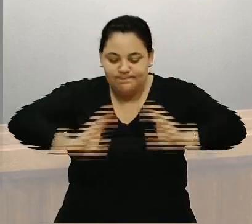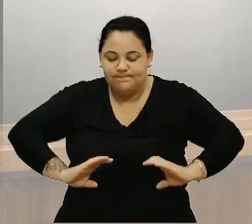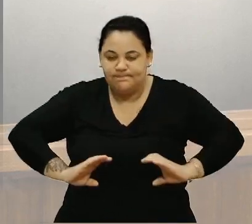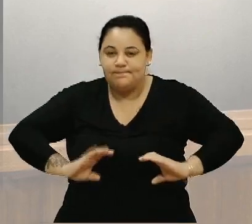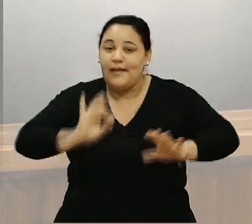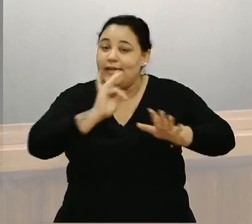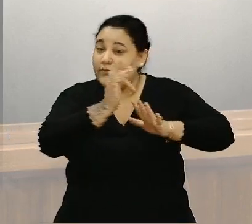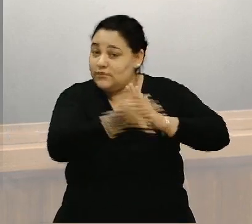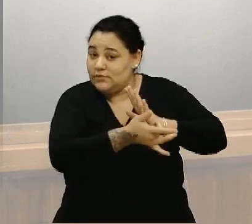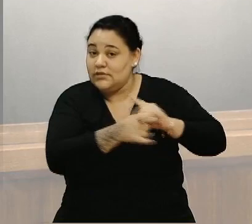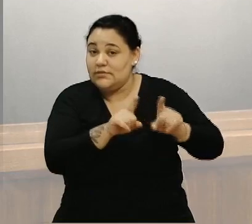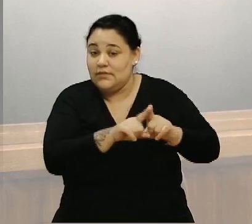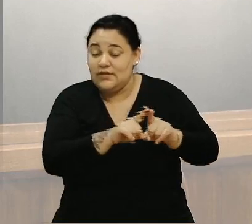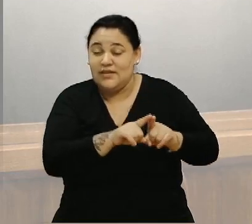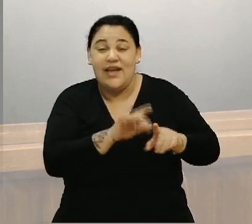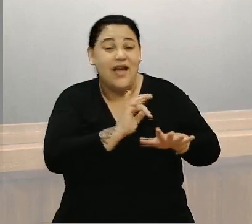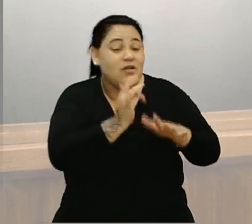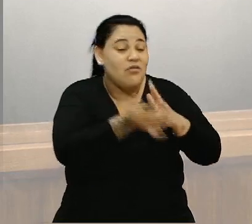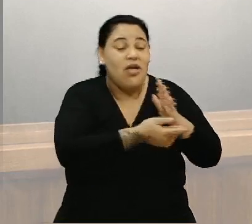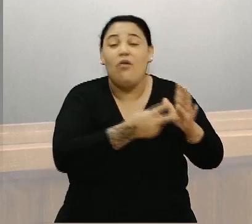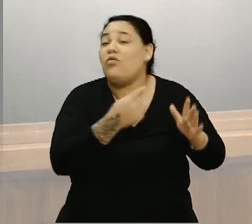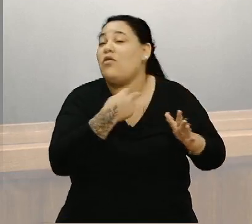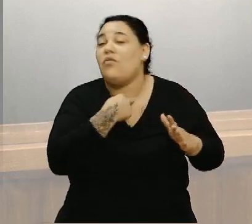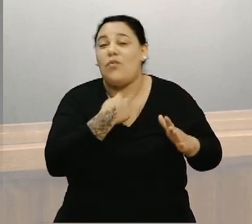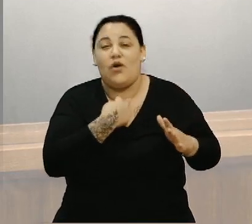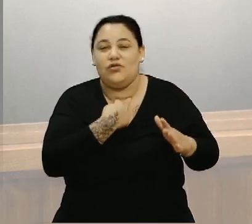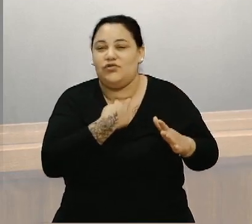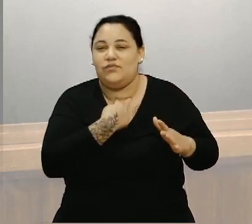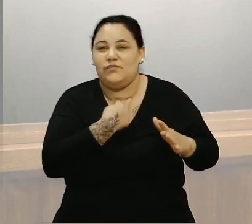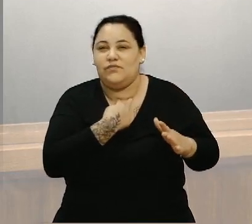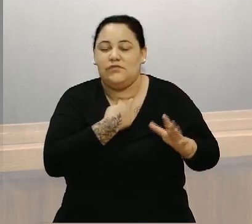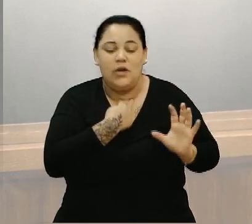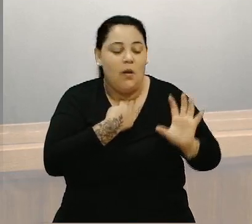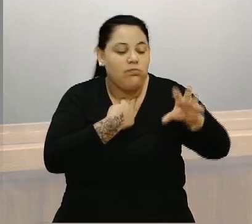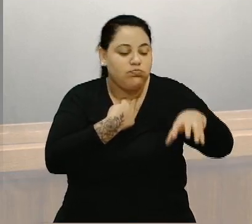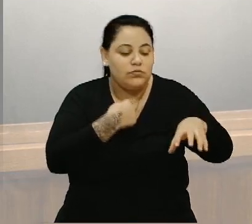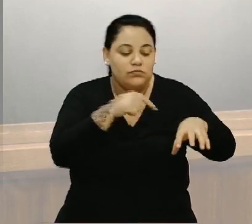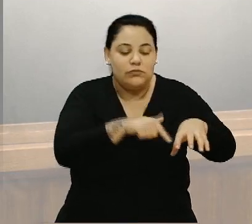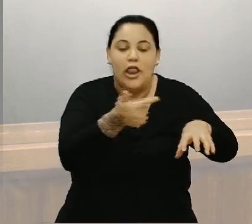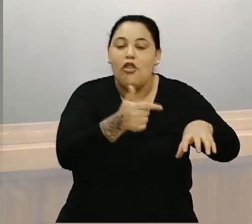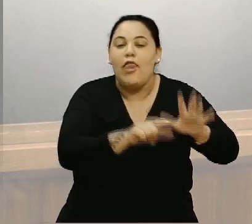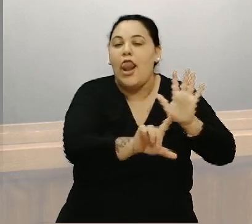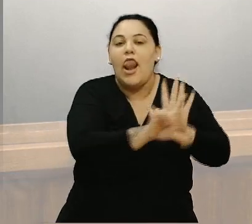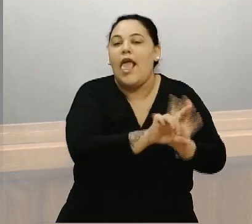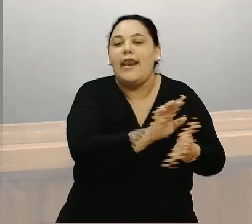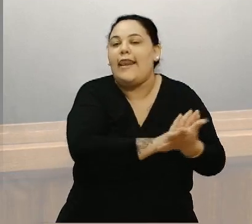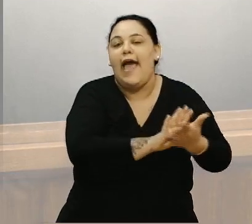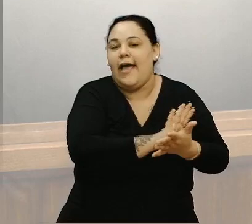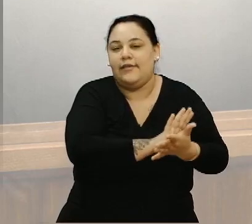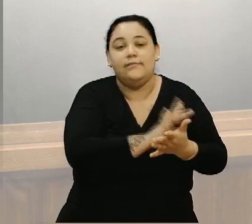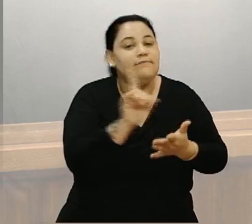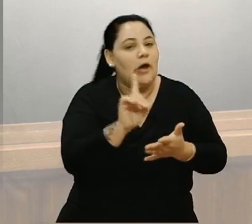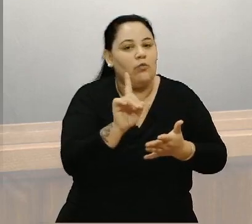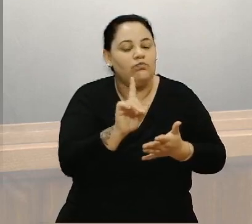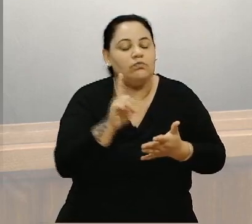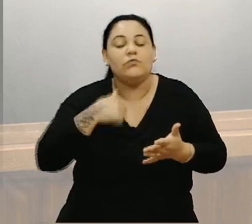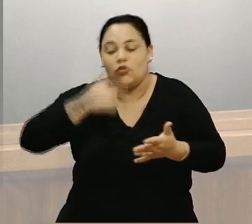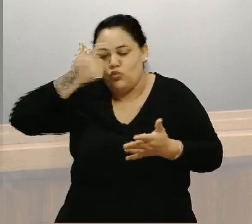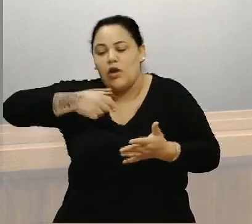redes sociais não pode ser um território sem lei. Então, acho que é importante